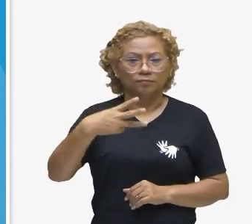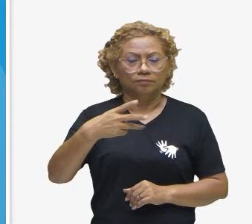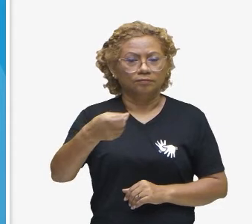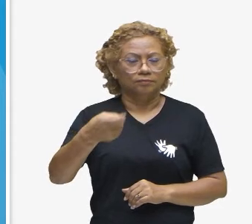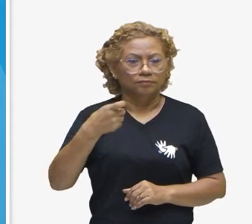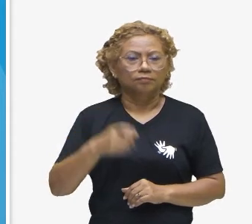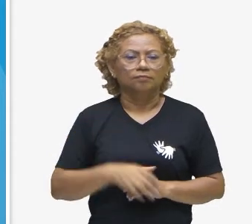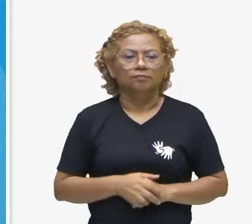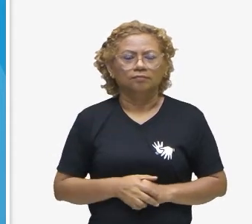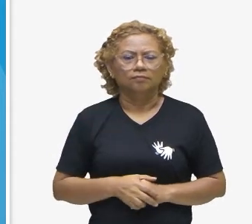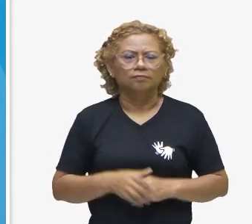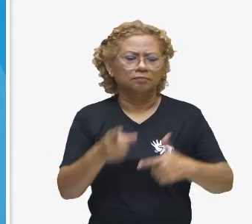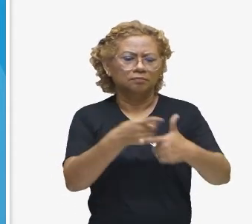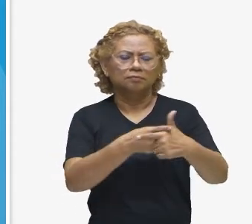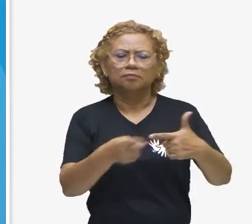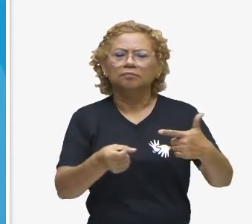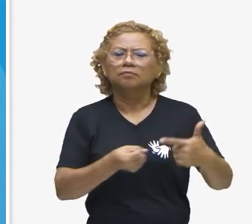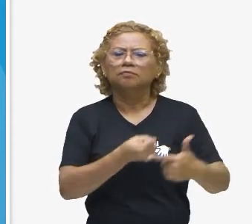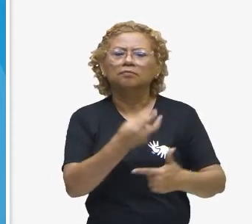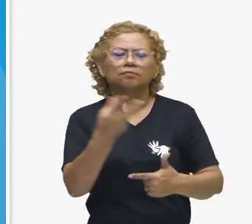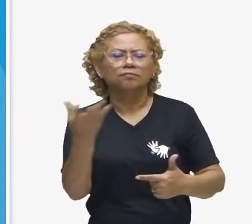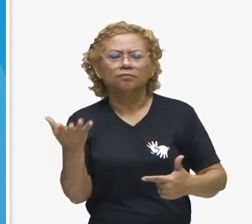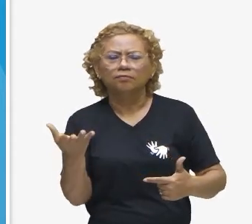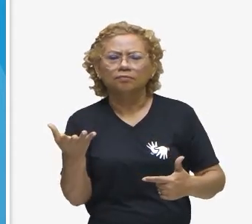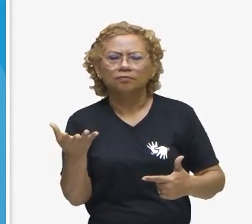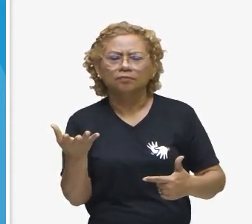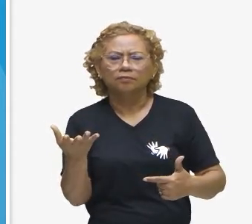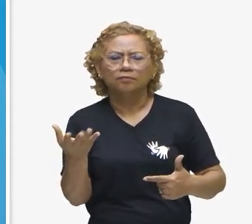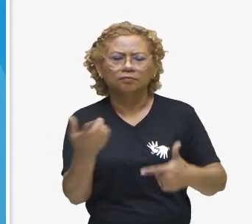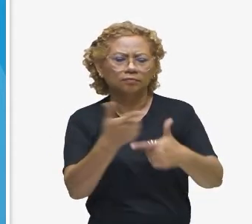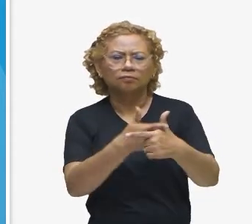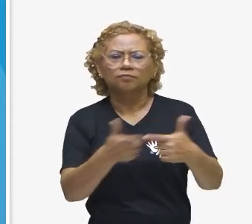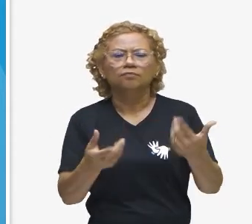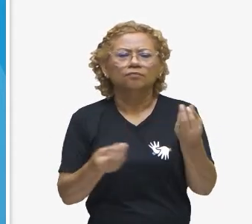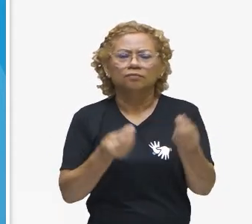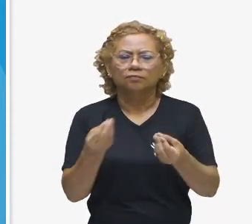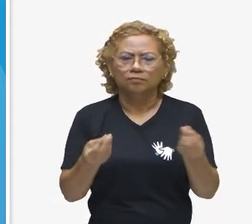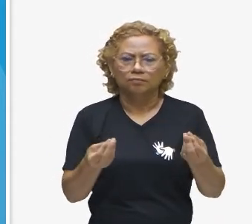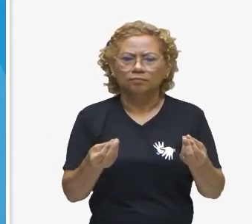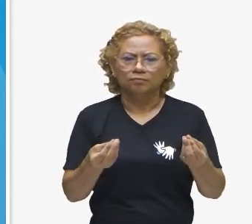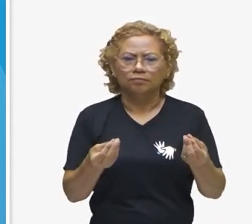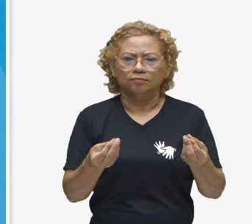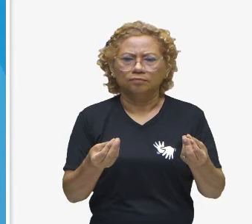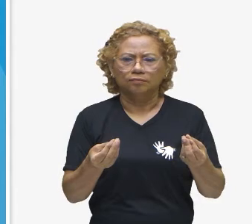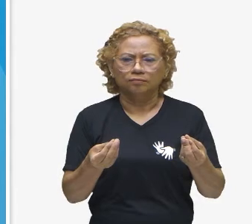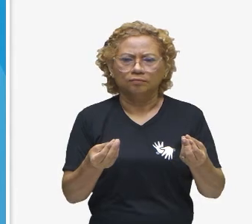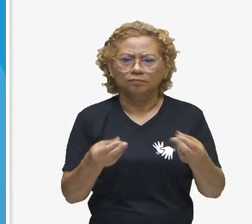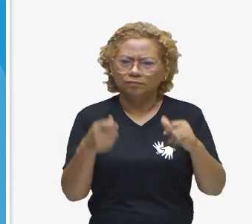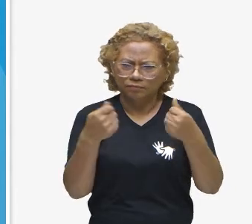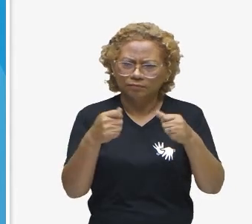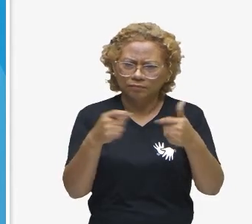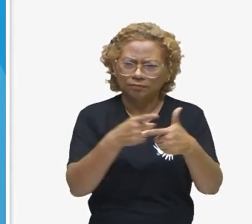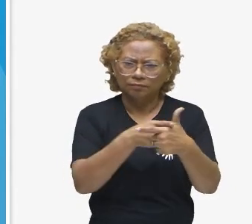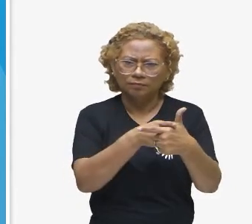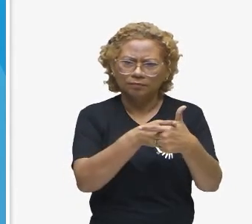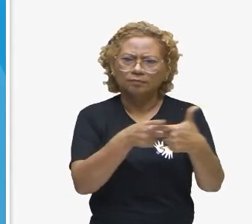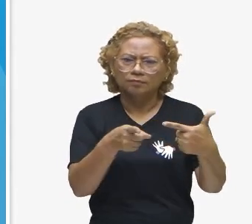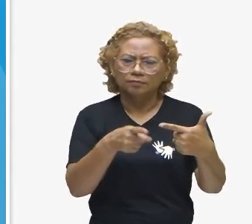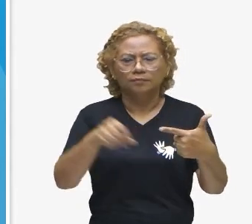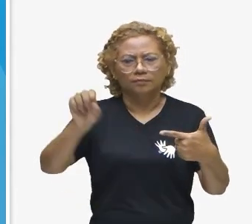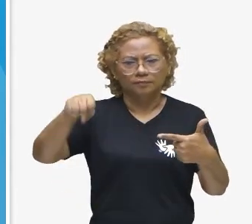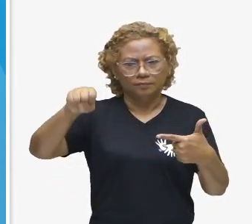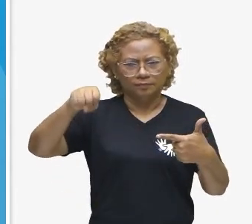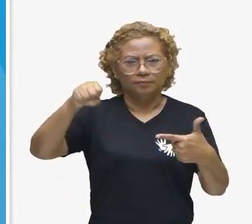foi dividido o período da mesma. Como assim? A gente vai pegar aquele período e dividir? É isso mesmo. Por exemplo,